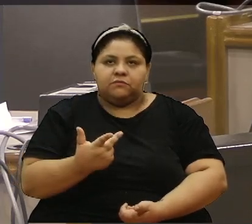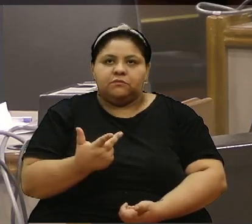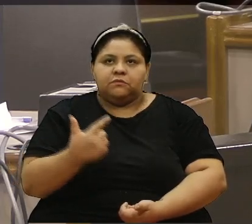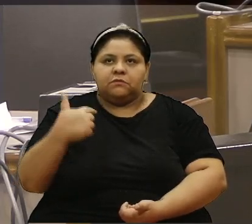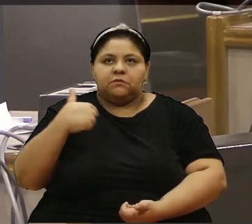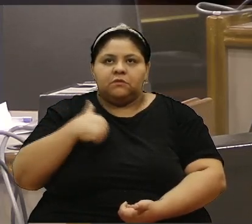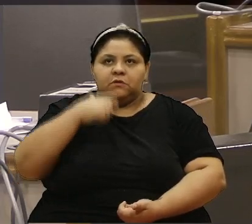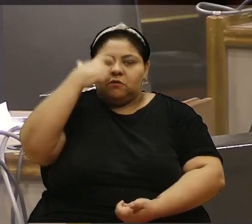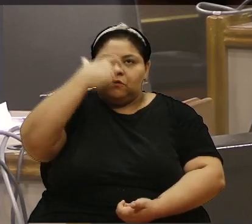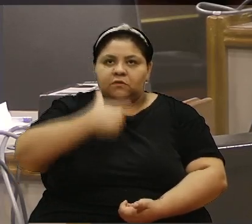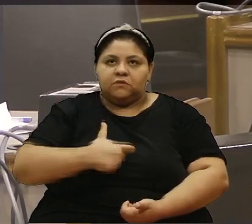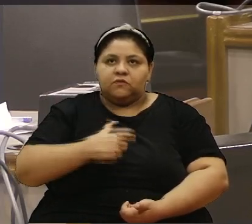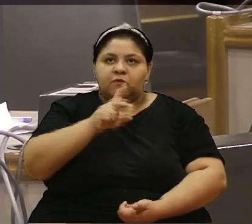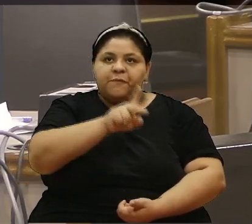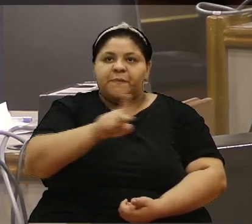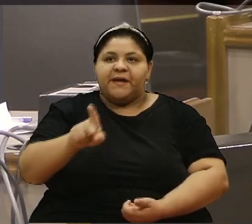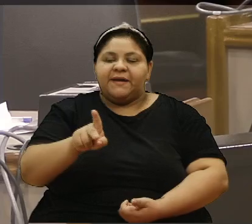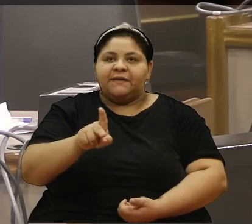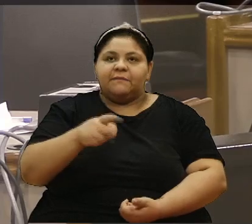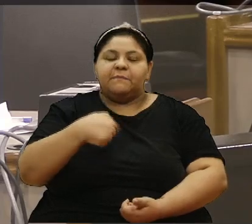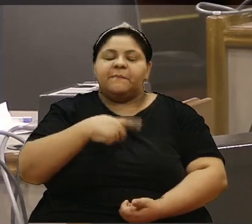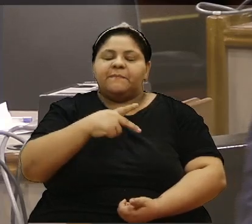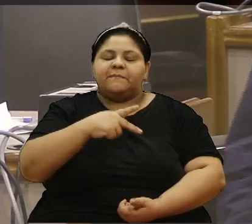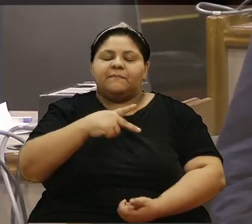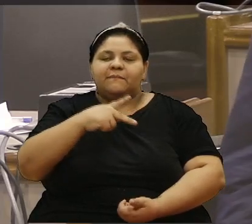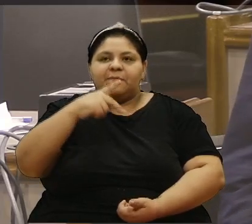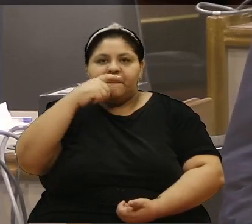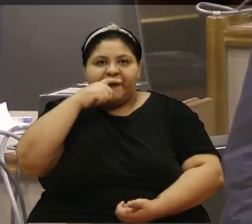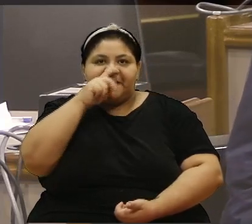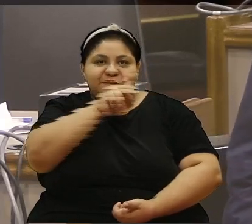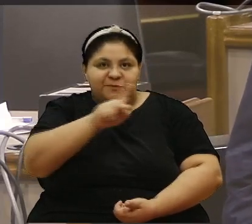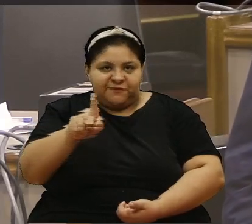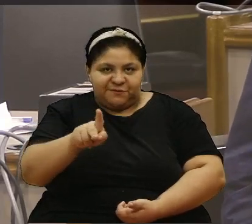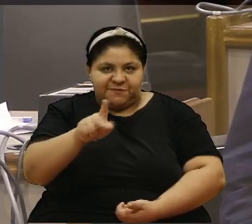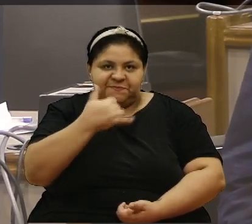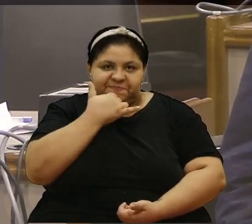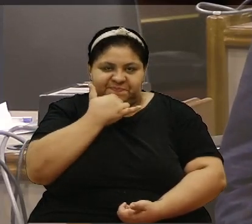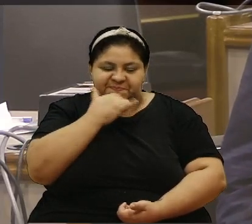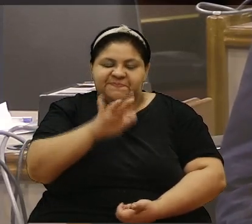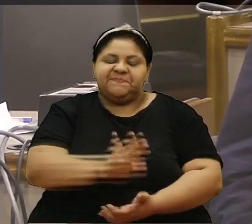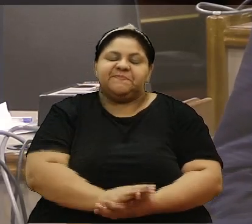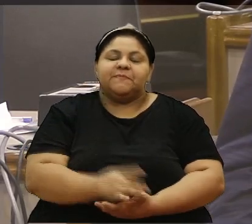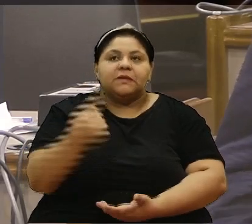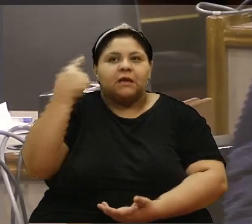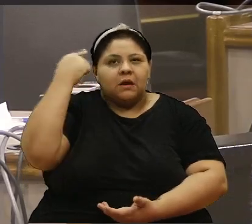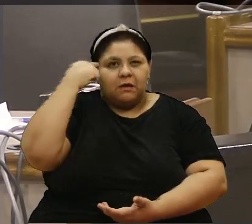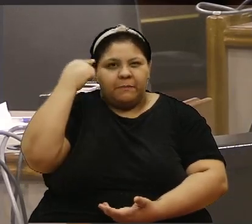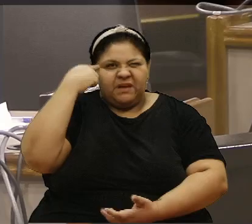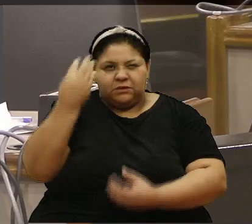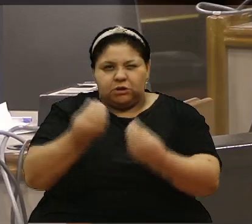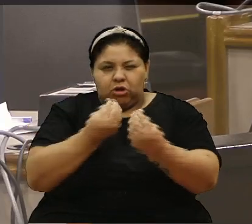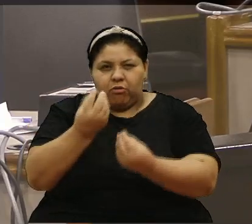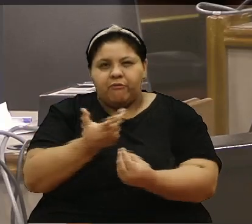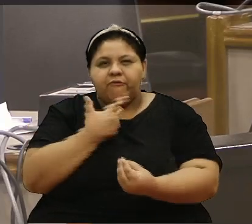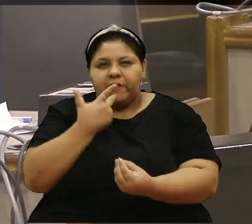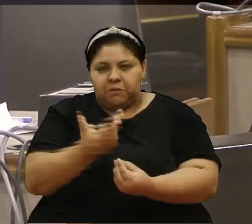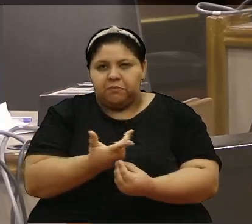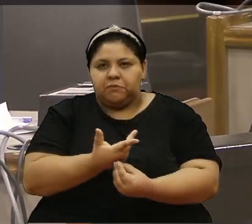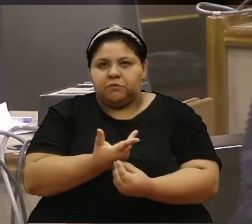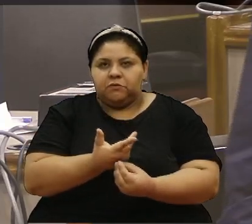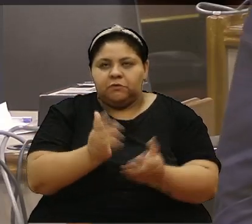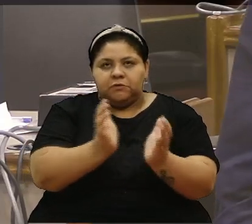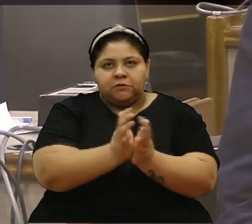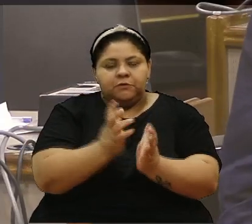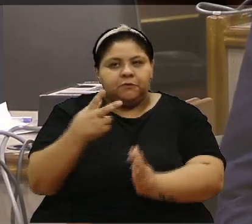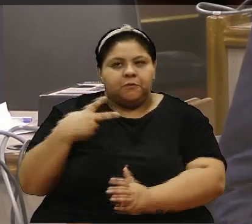sou pai de professora. E penso, né, que deve, como muito bem falou o colega